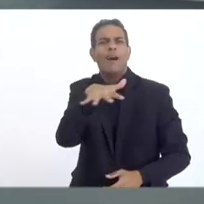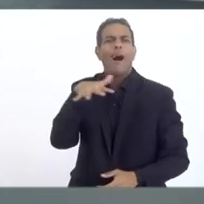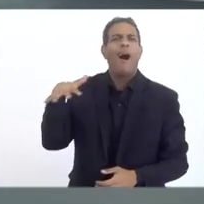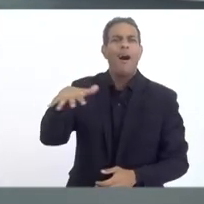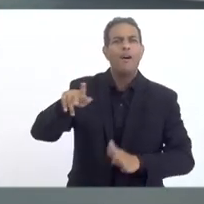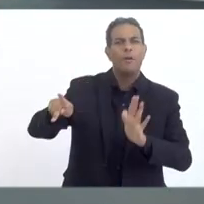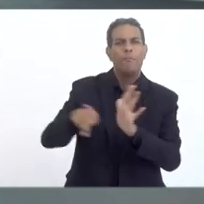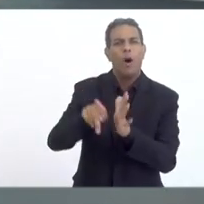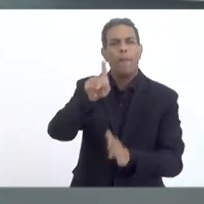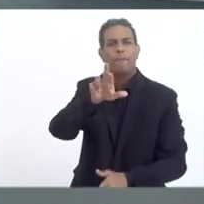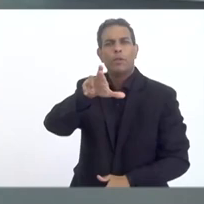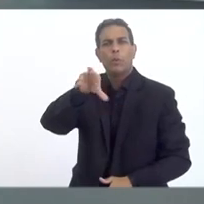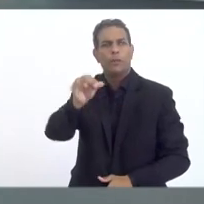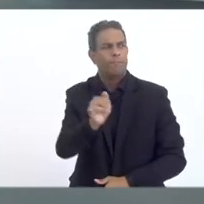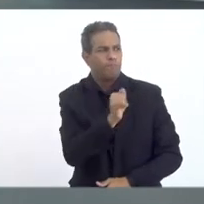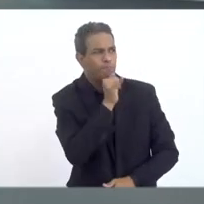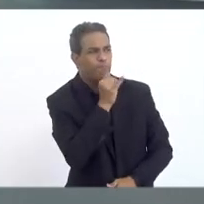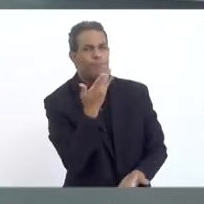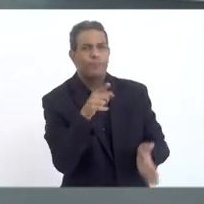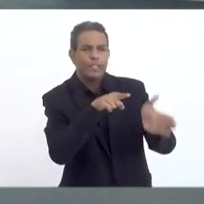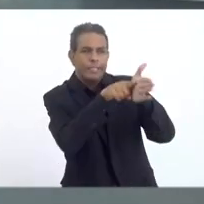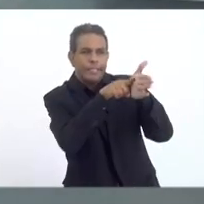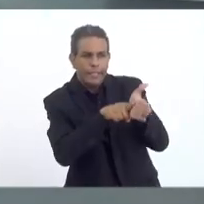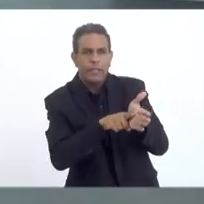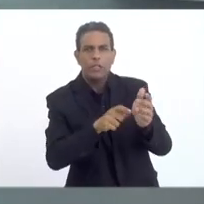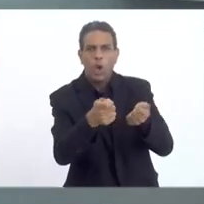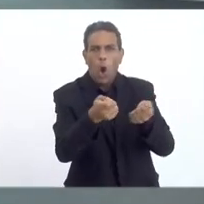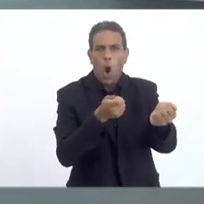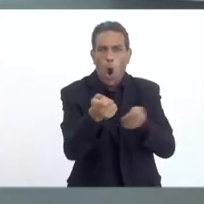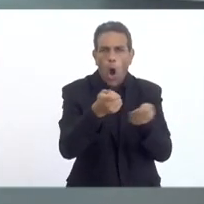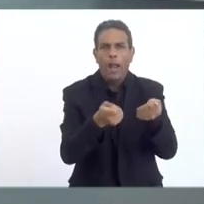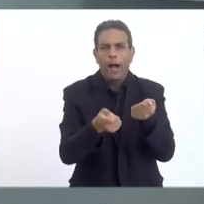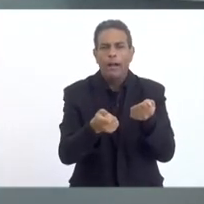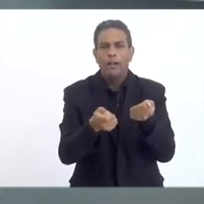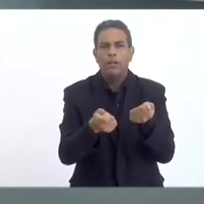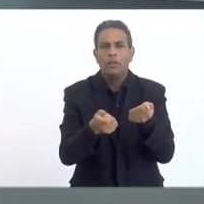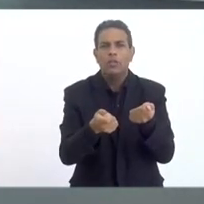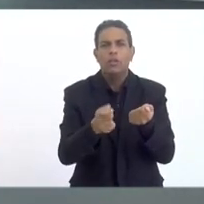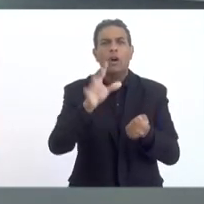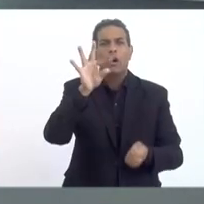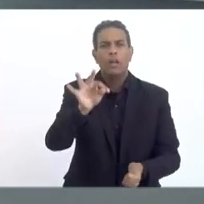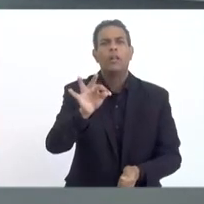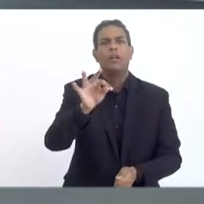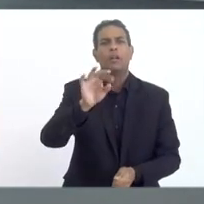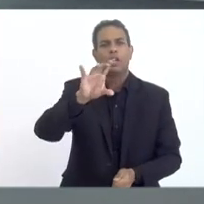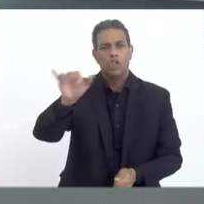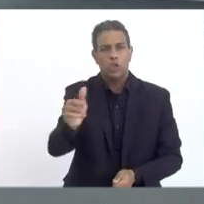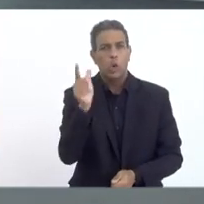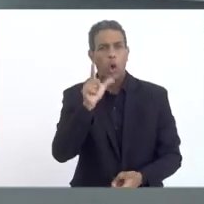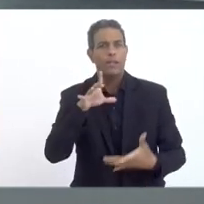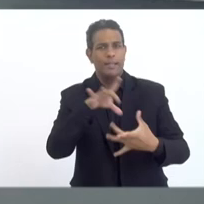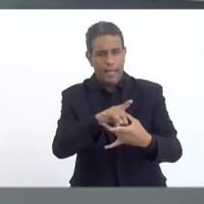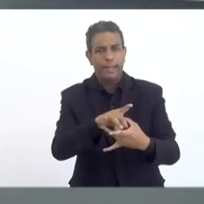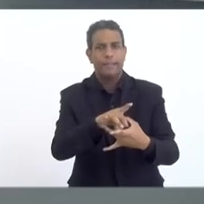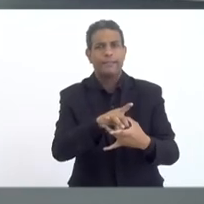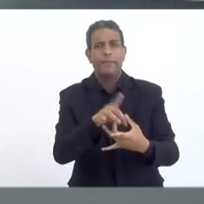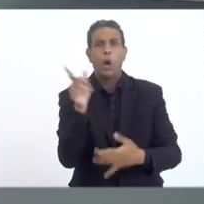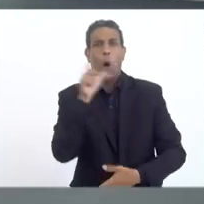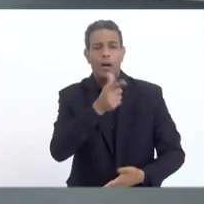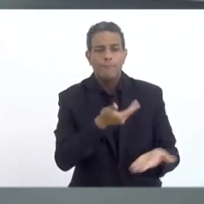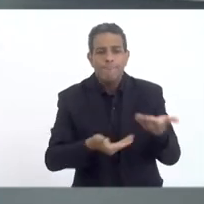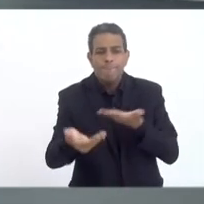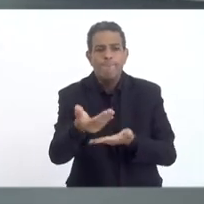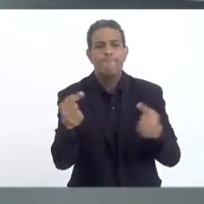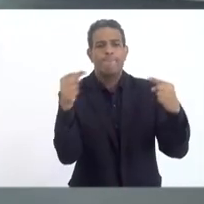categorias do Estado. Por exemplo, os analistas de controle externo do Tribunal de Contas, eles possuem uma gratificação genérica que